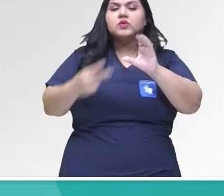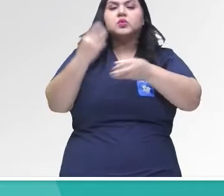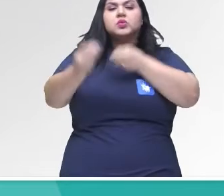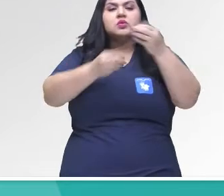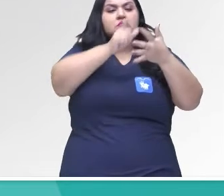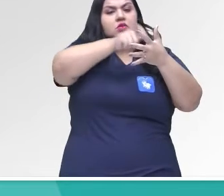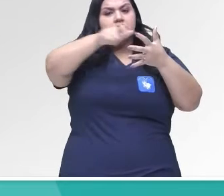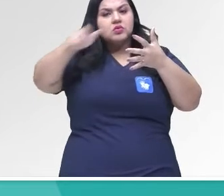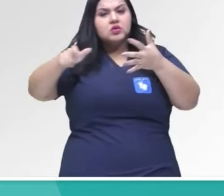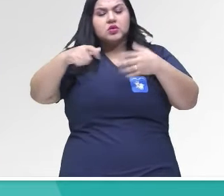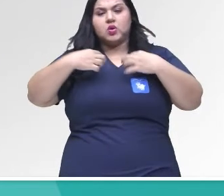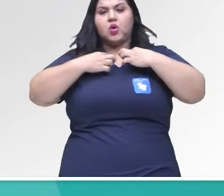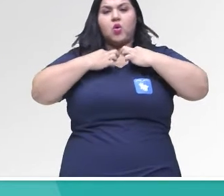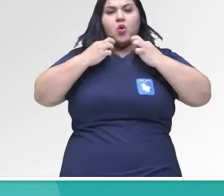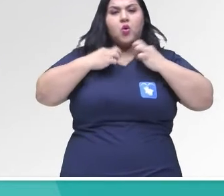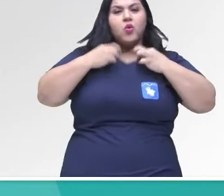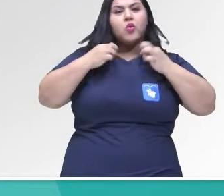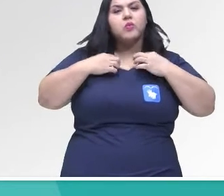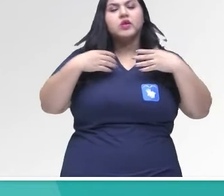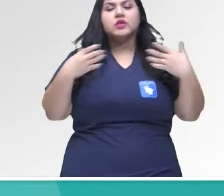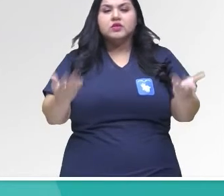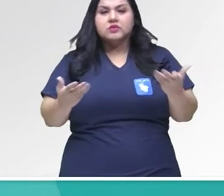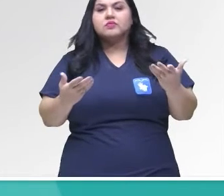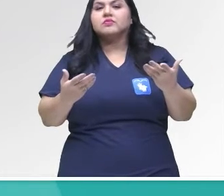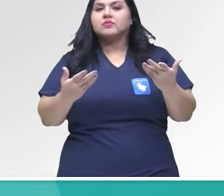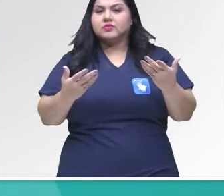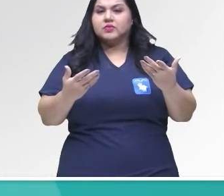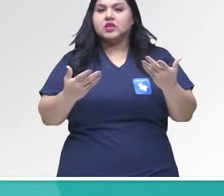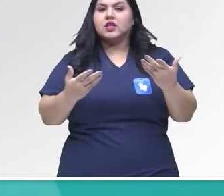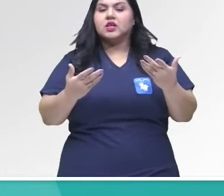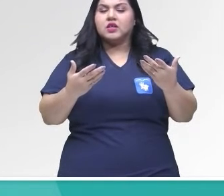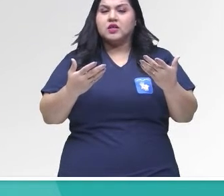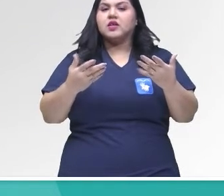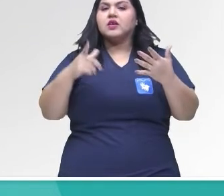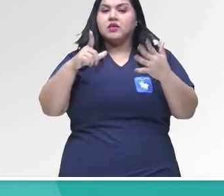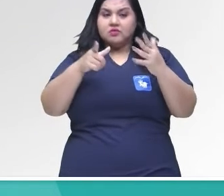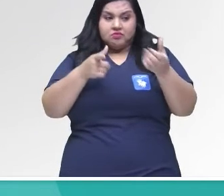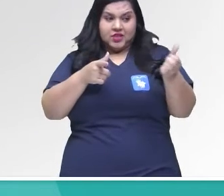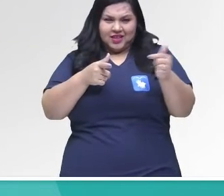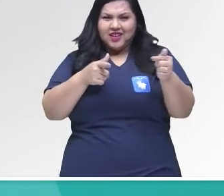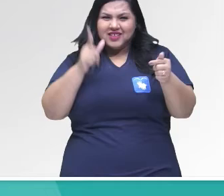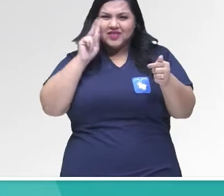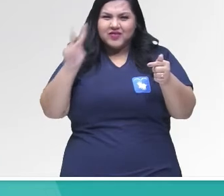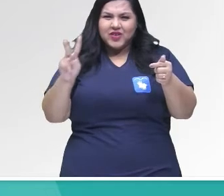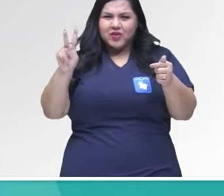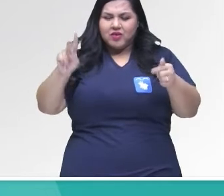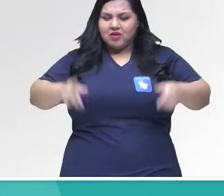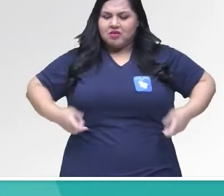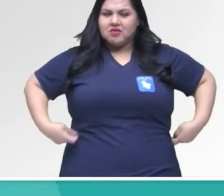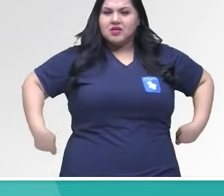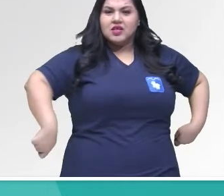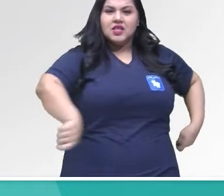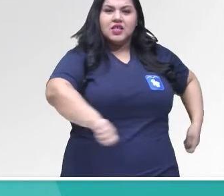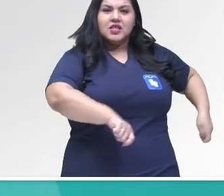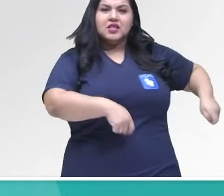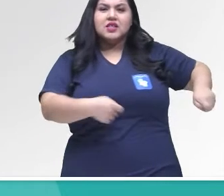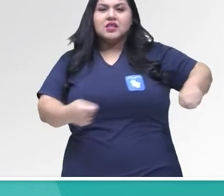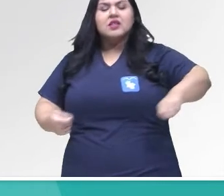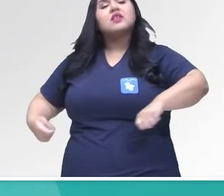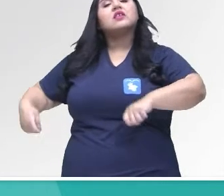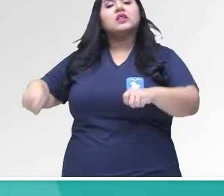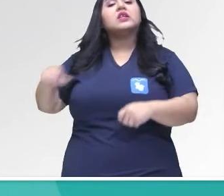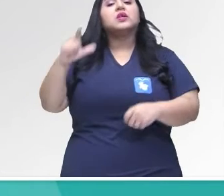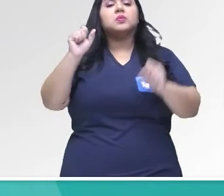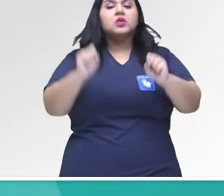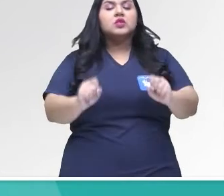da vestimenta. Então as Iabás também tem a questão a baiana. Nós temos essa roupa da baiana das Iabás, nós